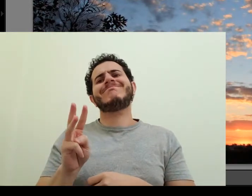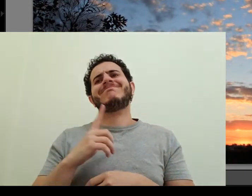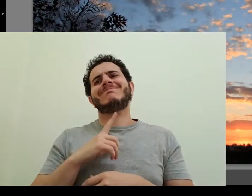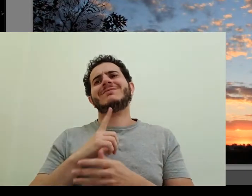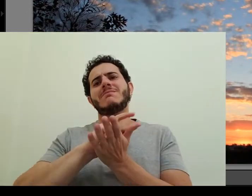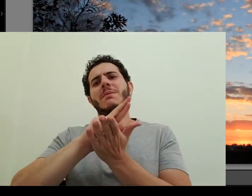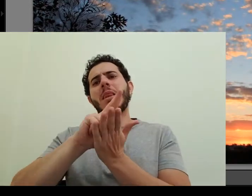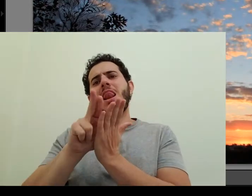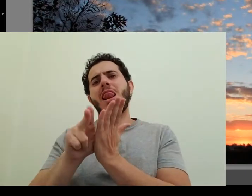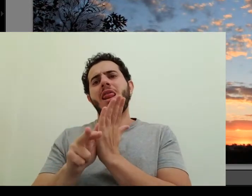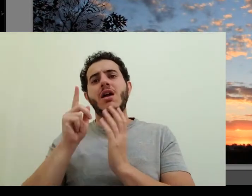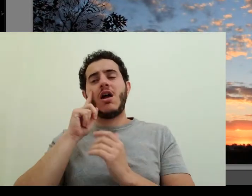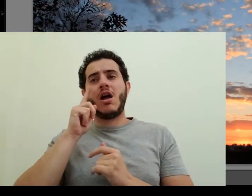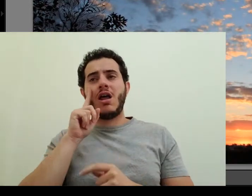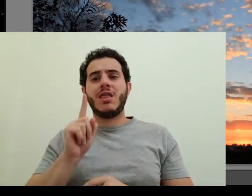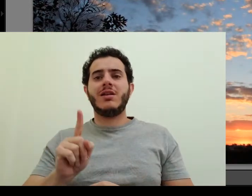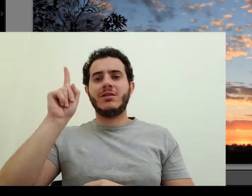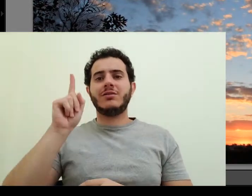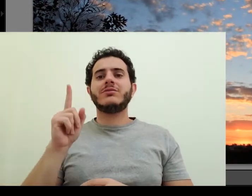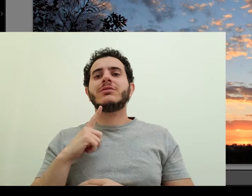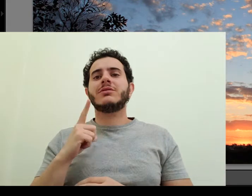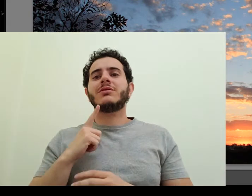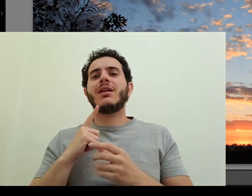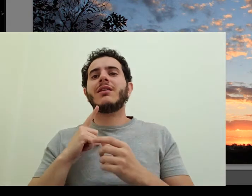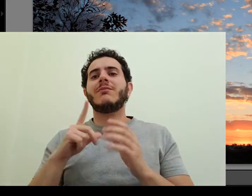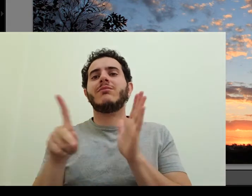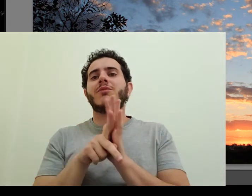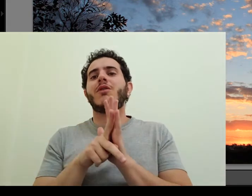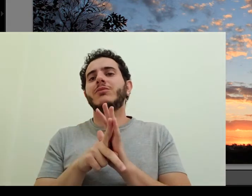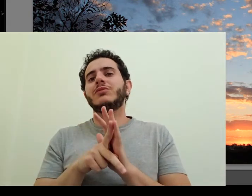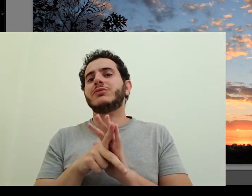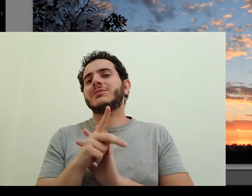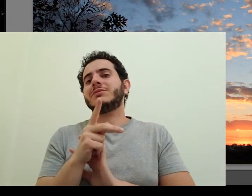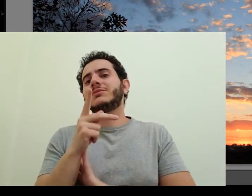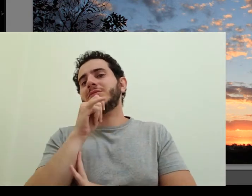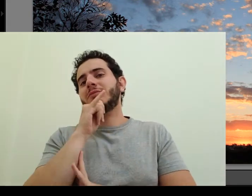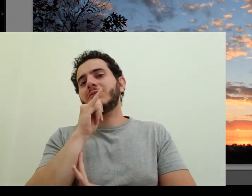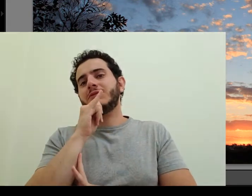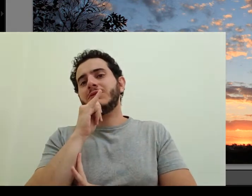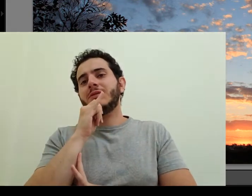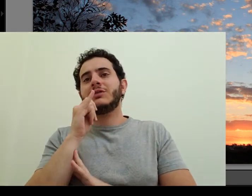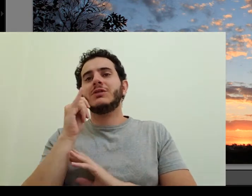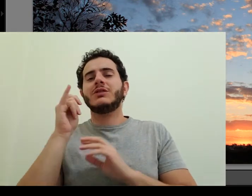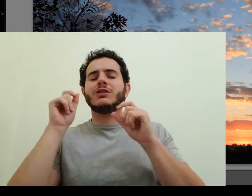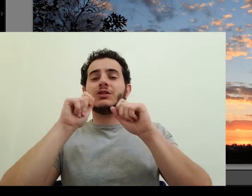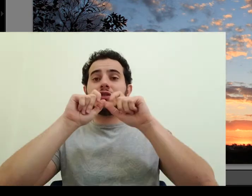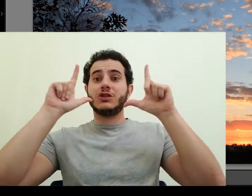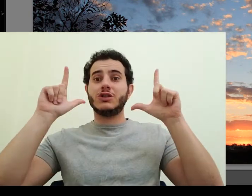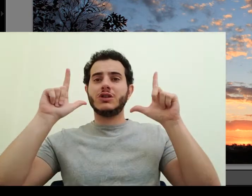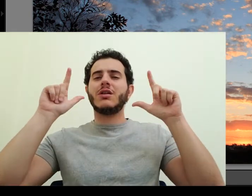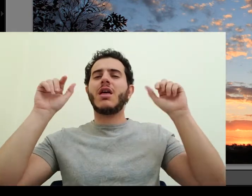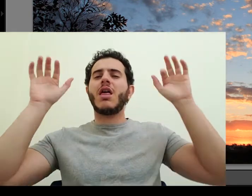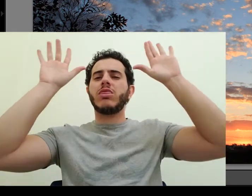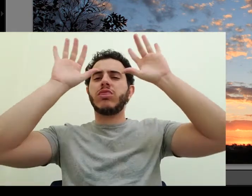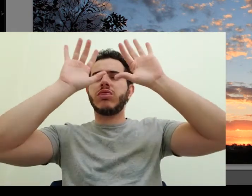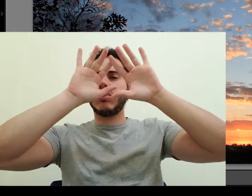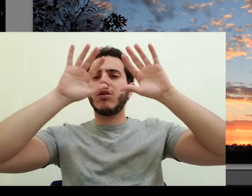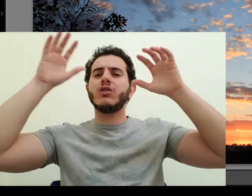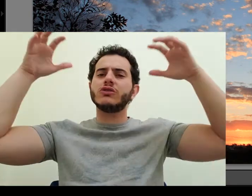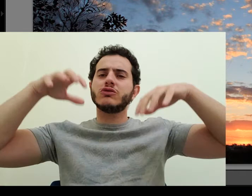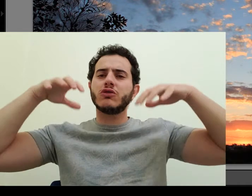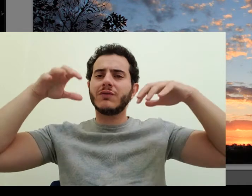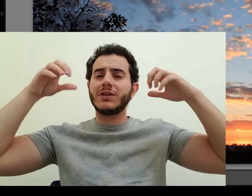consigo escolher a hora que eu vim no equilíbrio de branco algum dos presets da câmera, como por exemplo a luz do dia, o nublado, o sombreado,